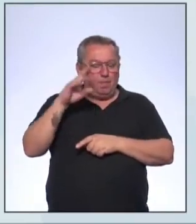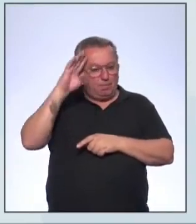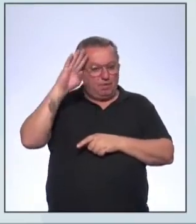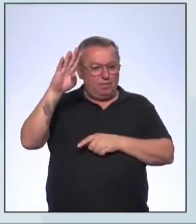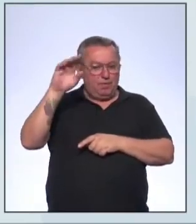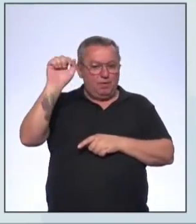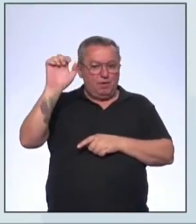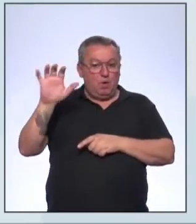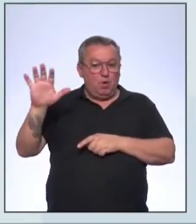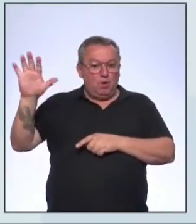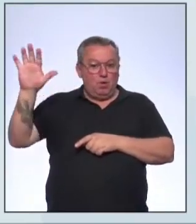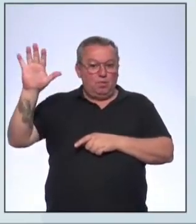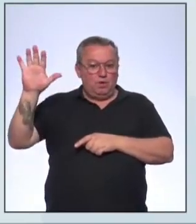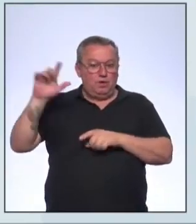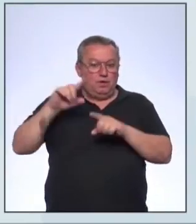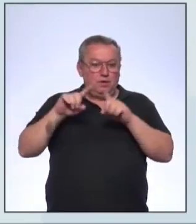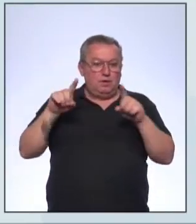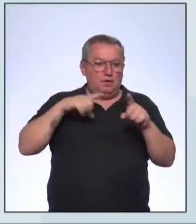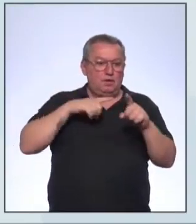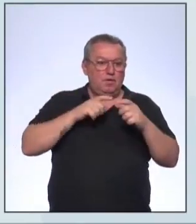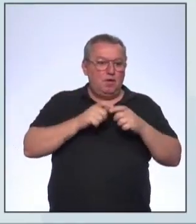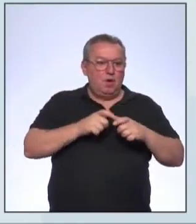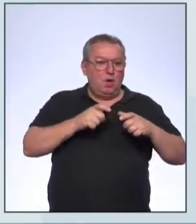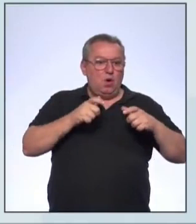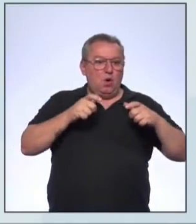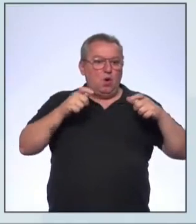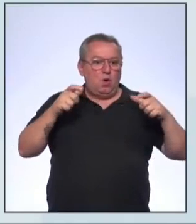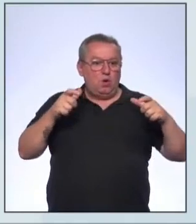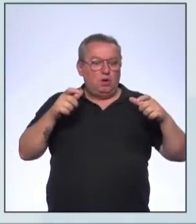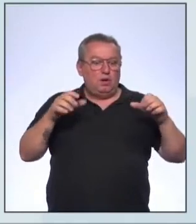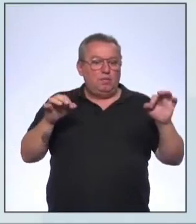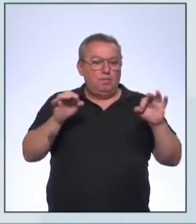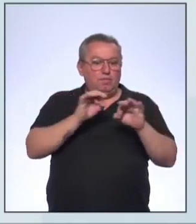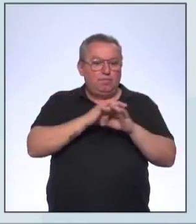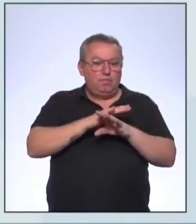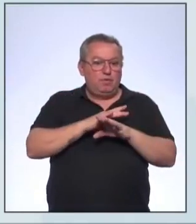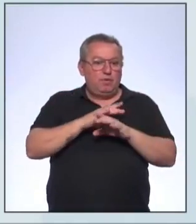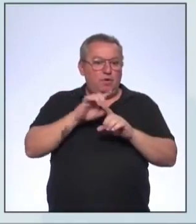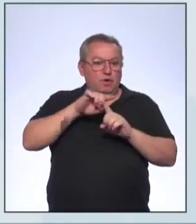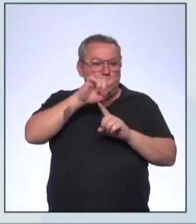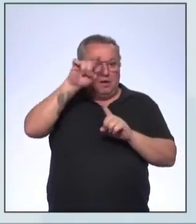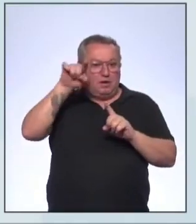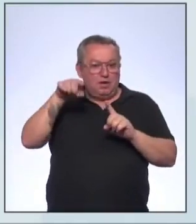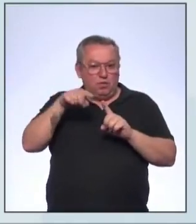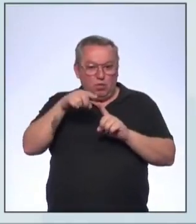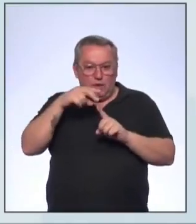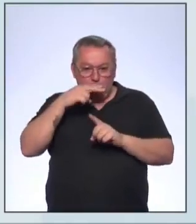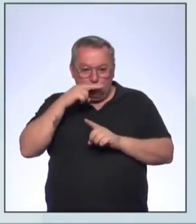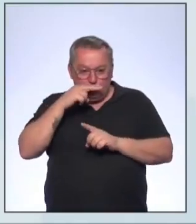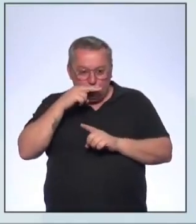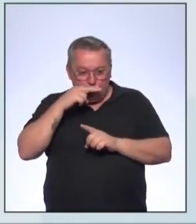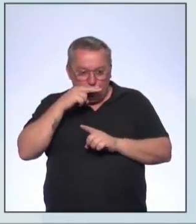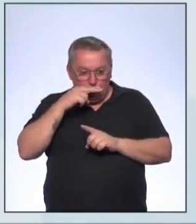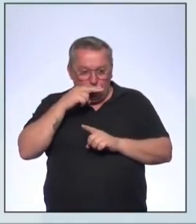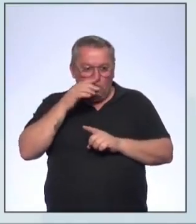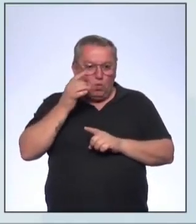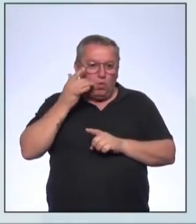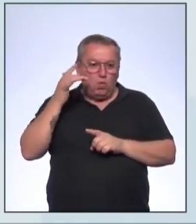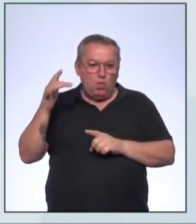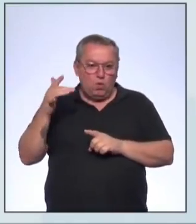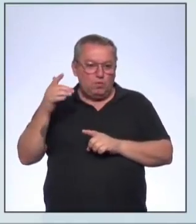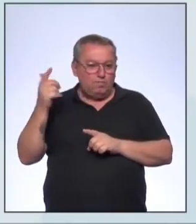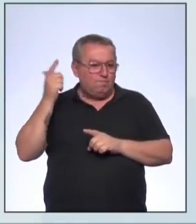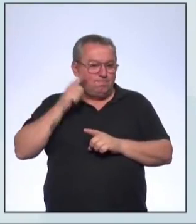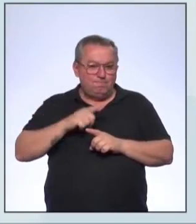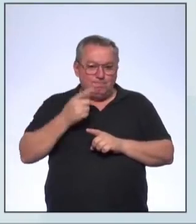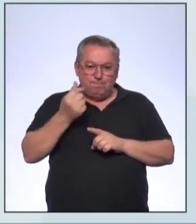Europa. Então, o ciclo do ouro aí teve a expansão e o esgotamento da primeira fase do ciclo da cana-de-açúcar. O ouro não supera